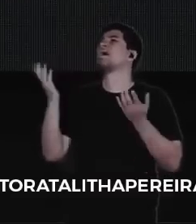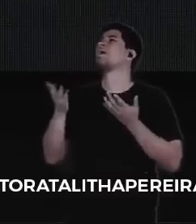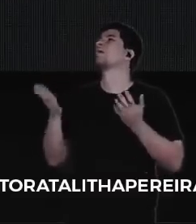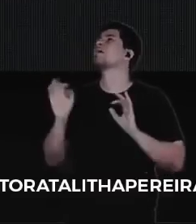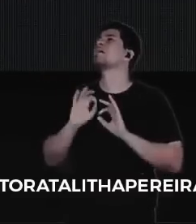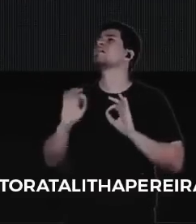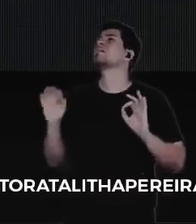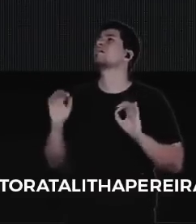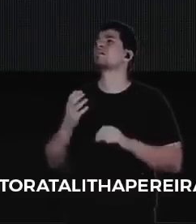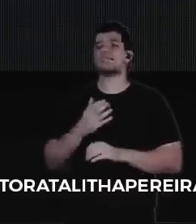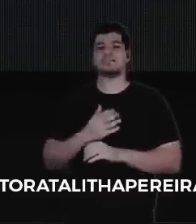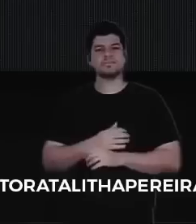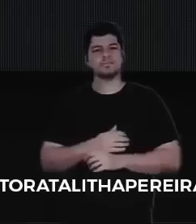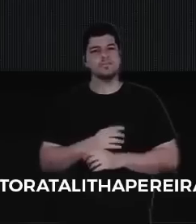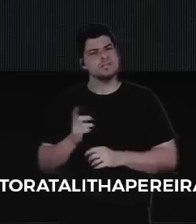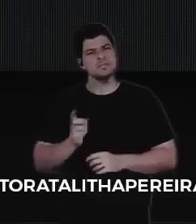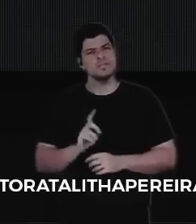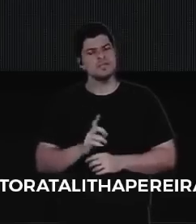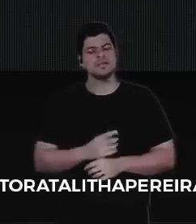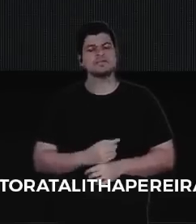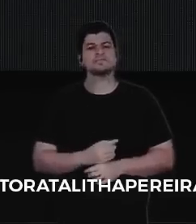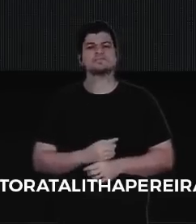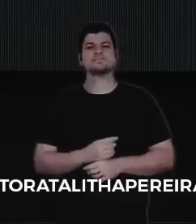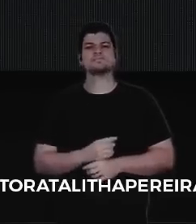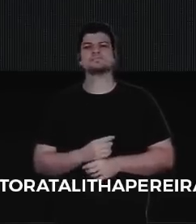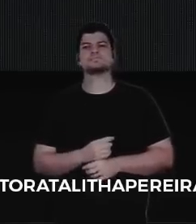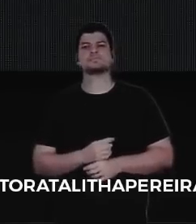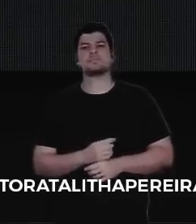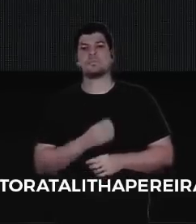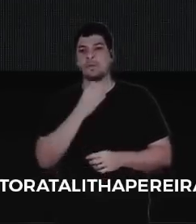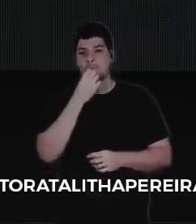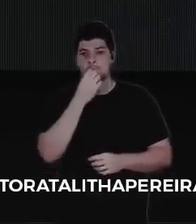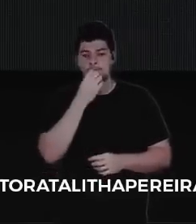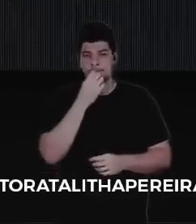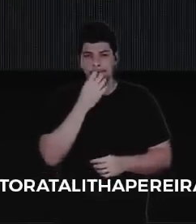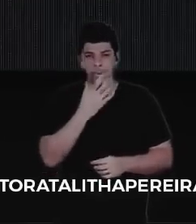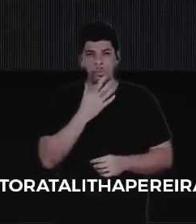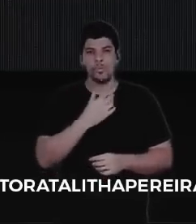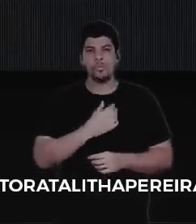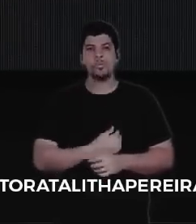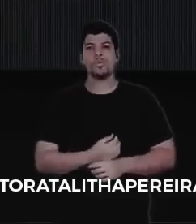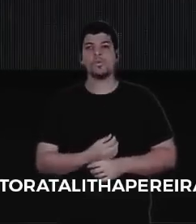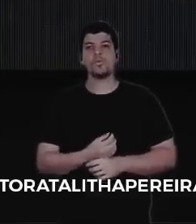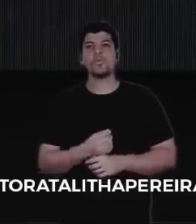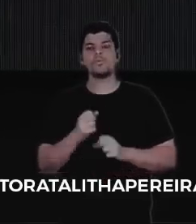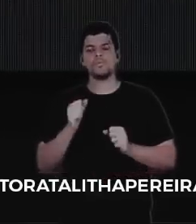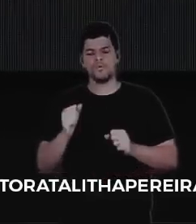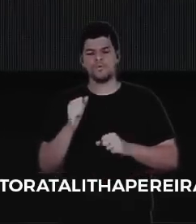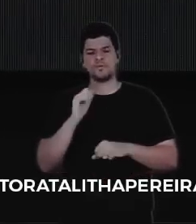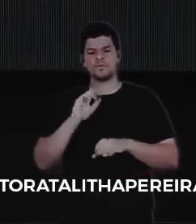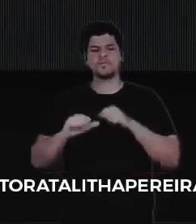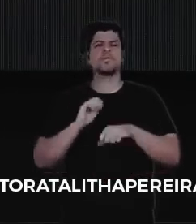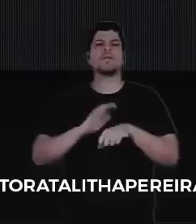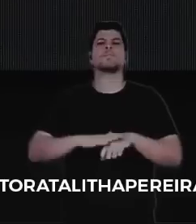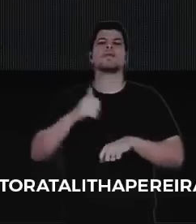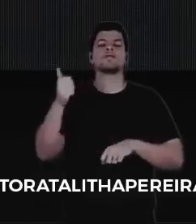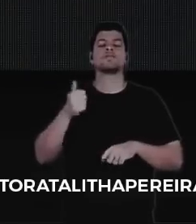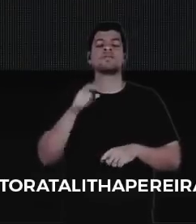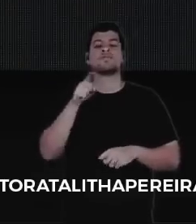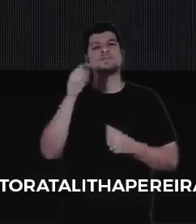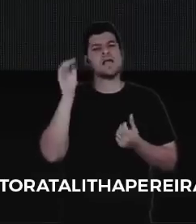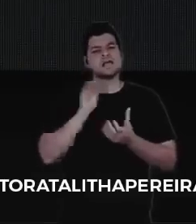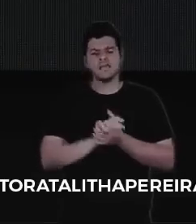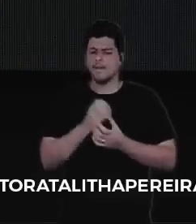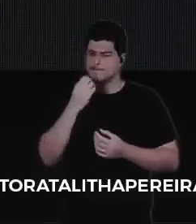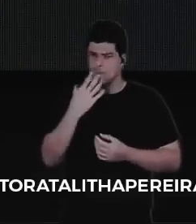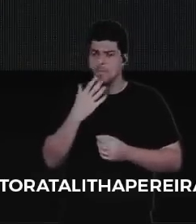tá bom demais. Não. O que tá bom vai melhorar. Seu casamento tá